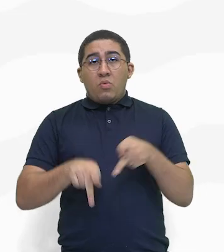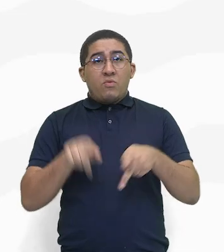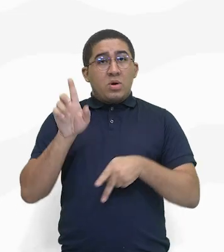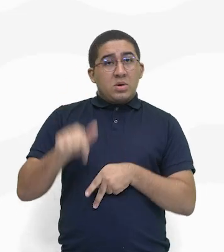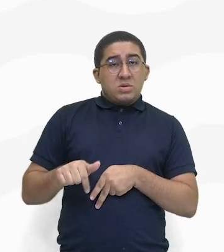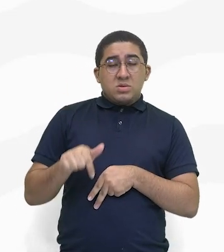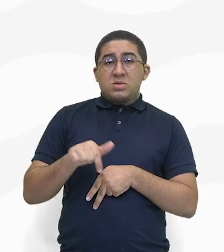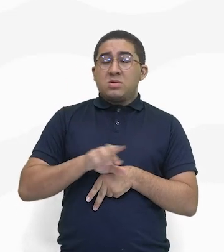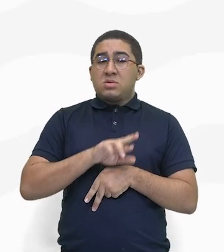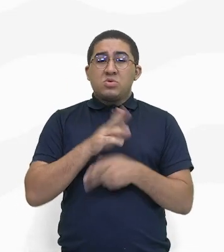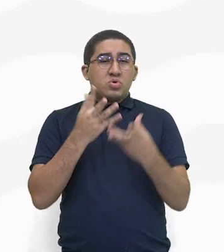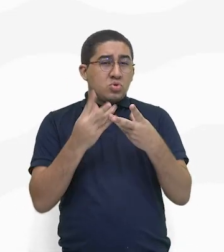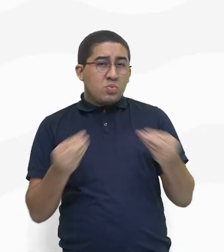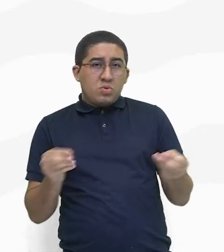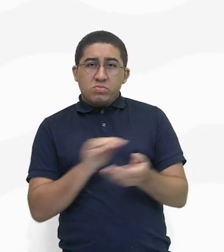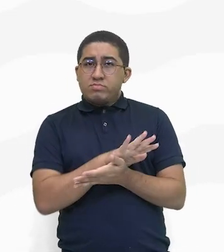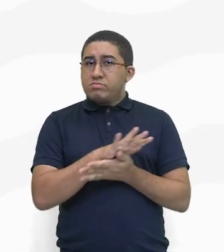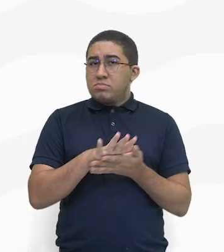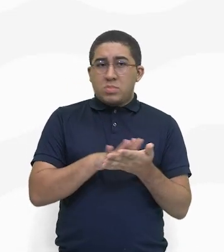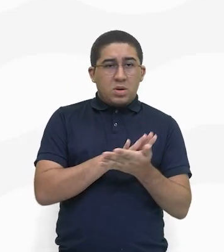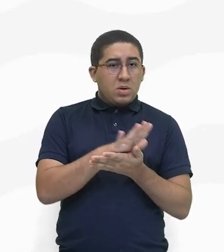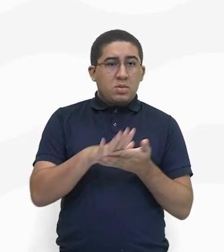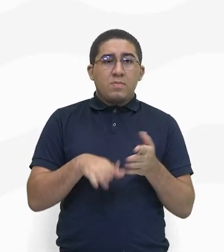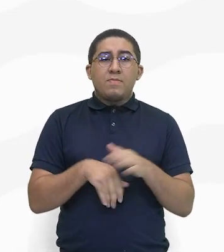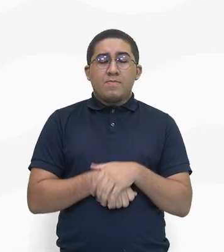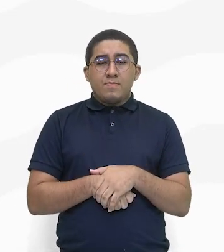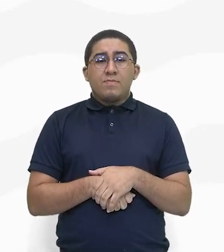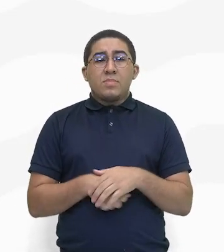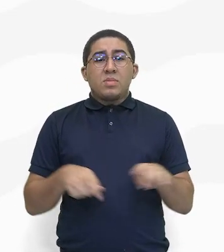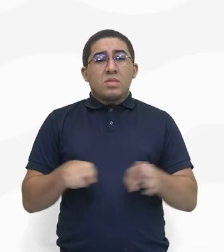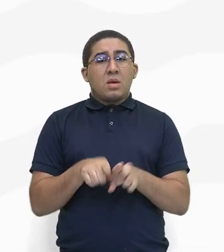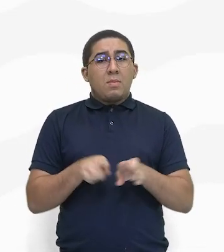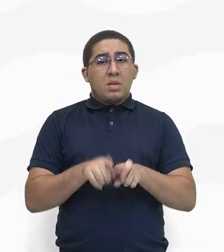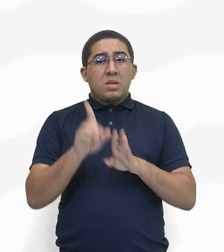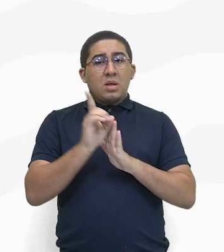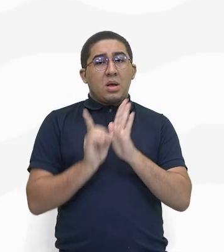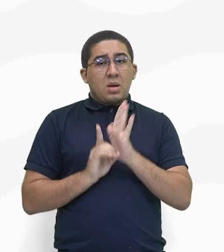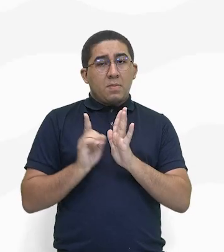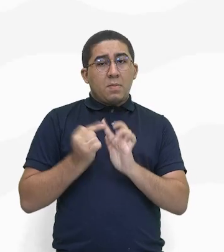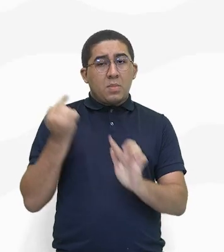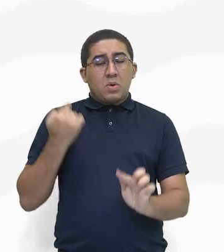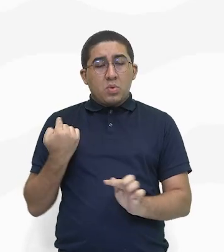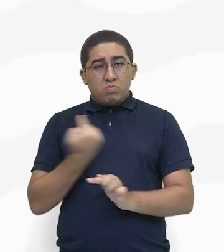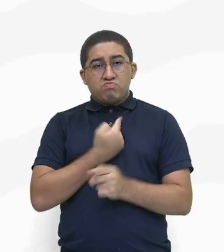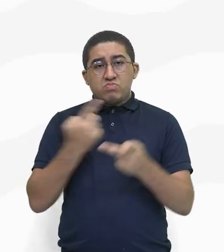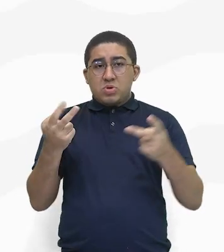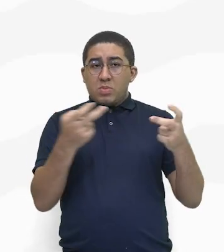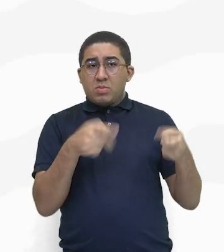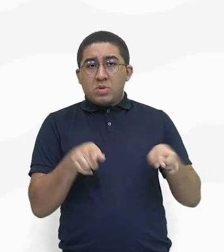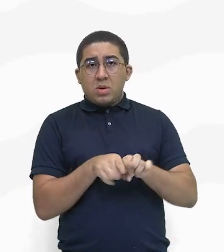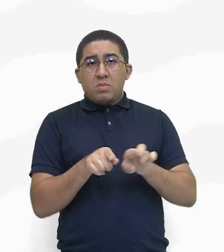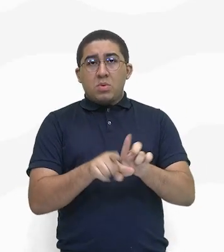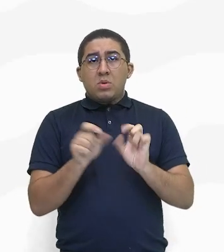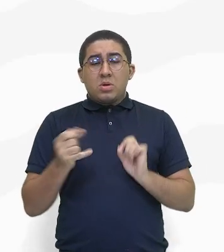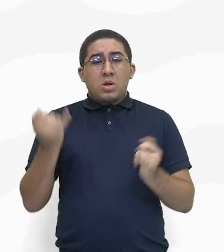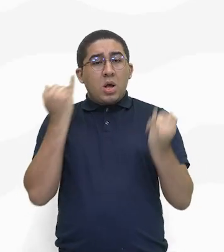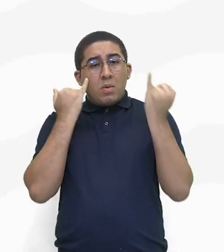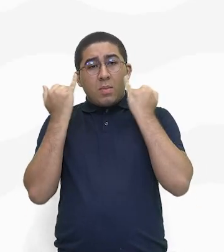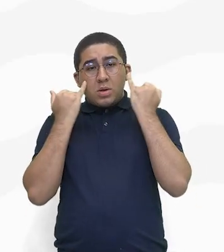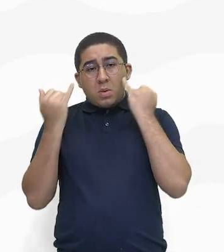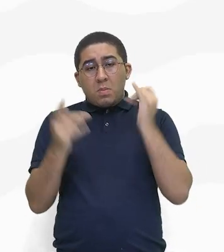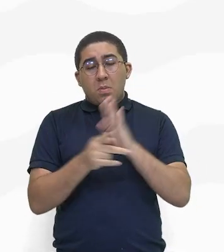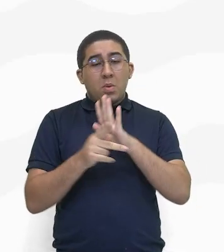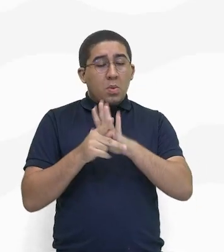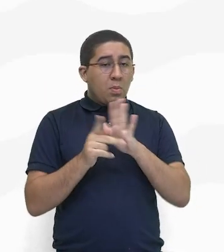não desapareceram, né? E nas últimas décadas, nós vimos, inclusive aqui, né, naqueles dados estatísticos ali,